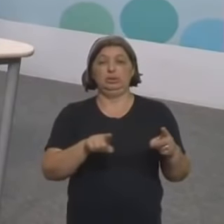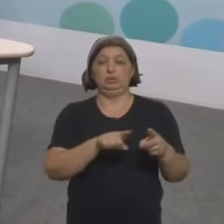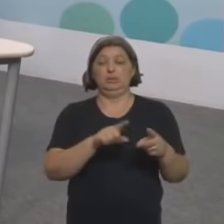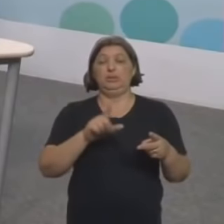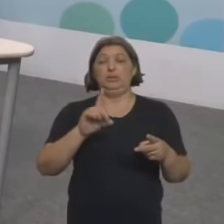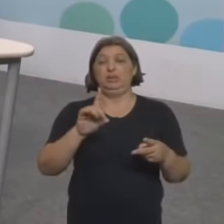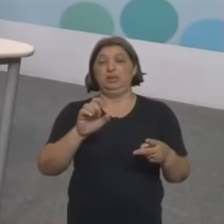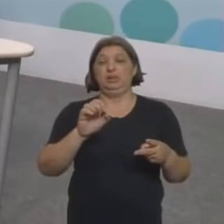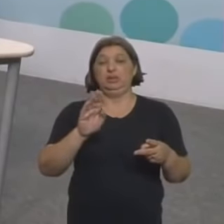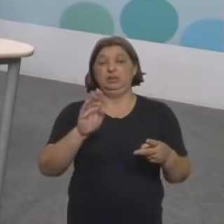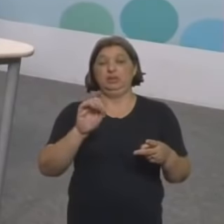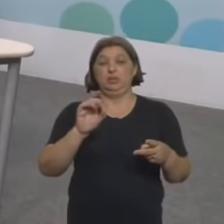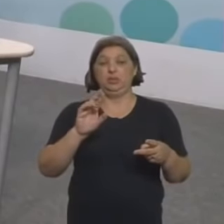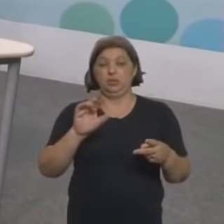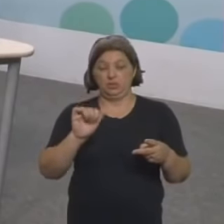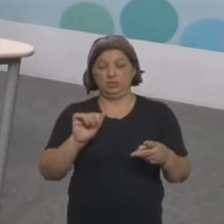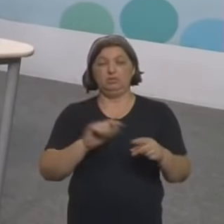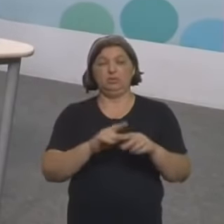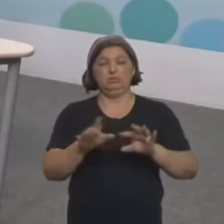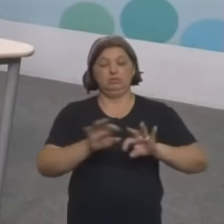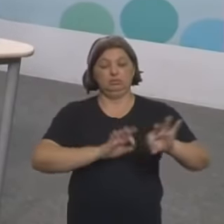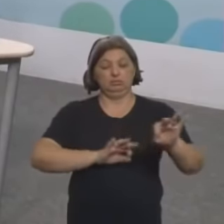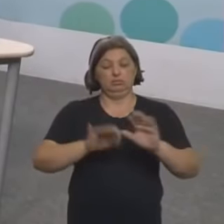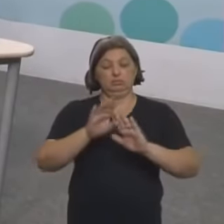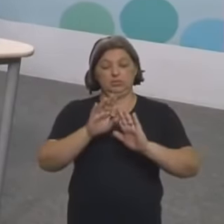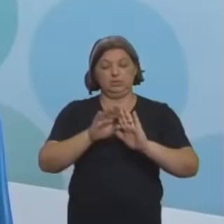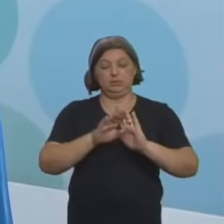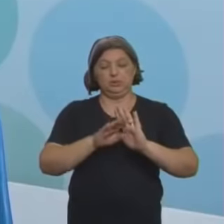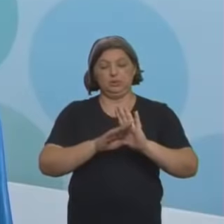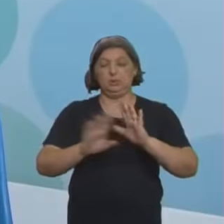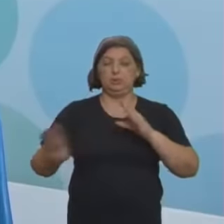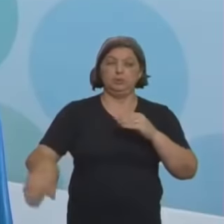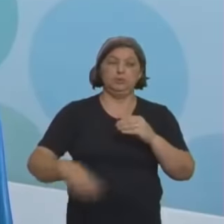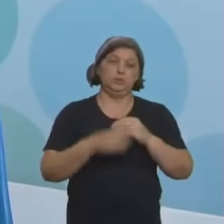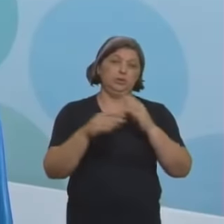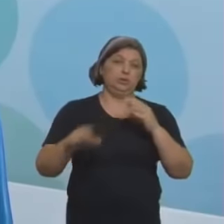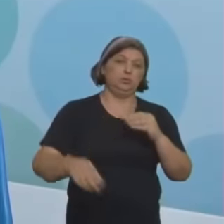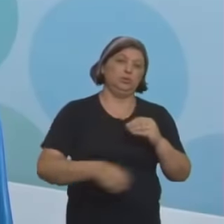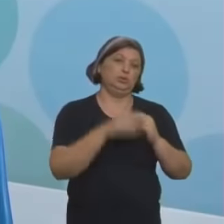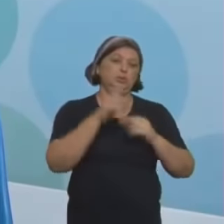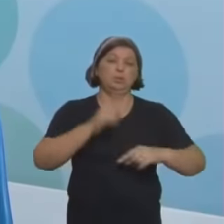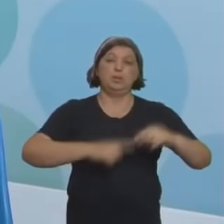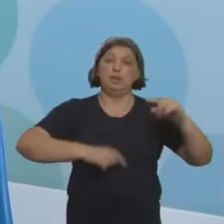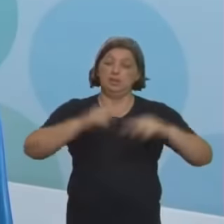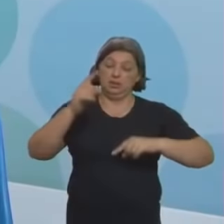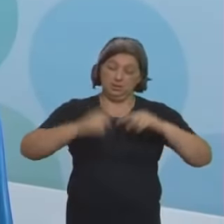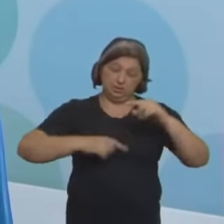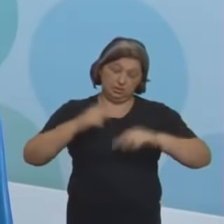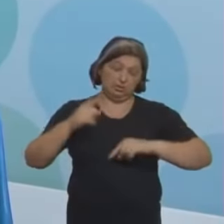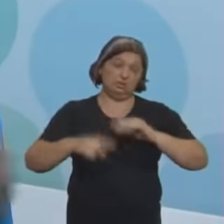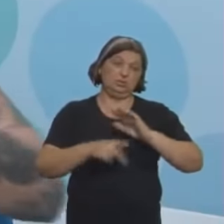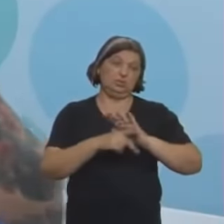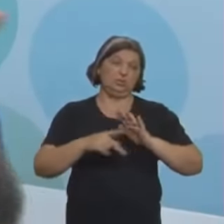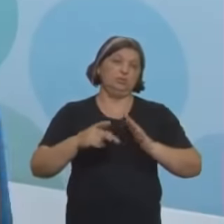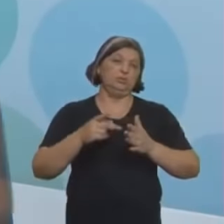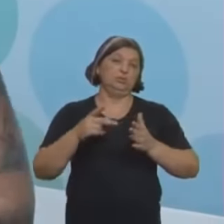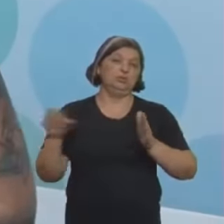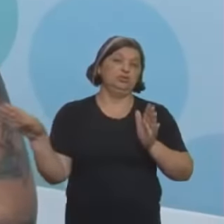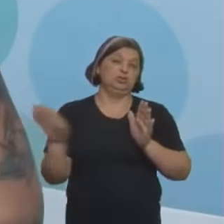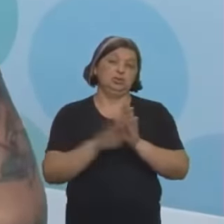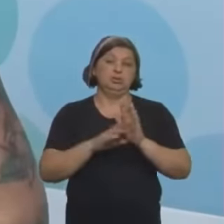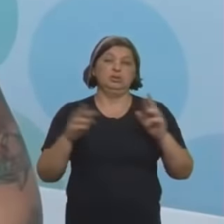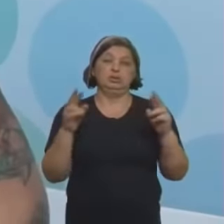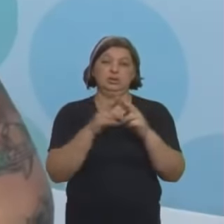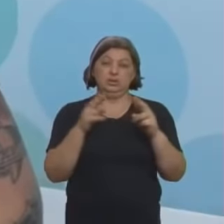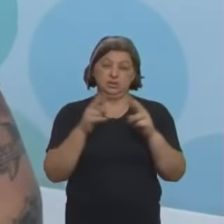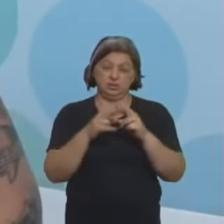à medida em que o projeto for sendo implementado, esse material chegar também na rede, enfim, vocês terem